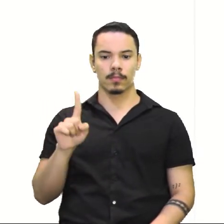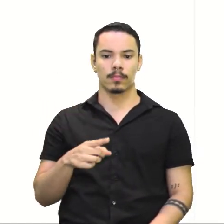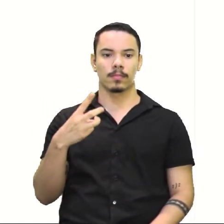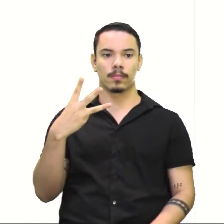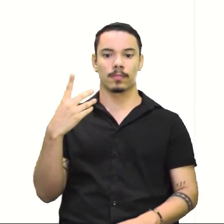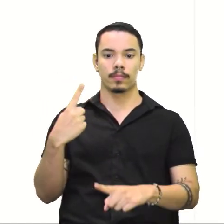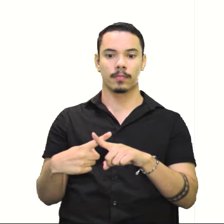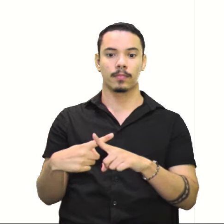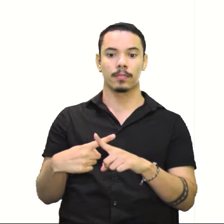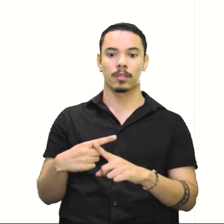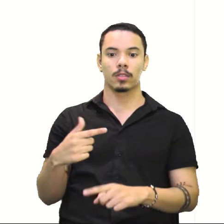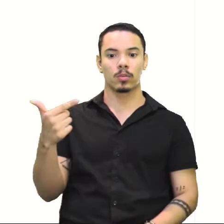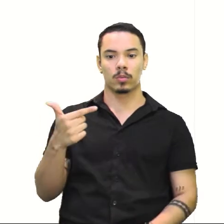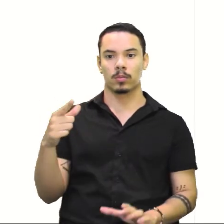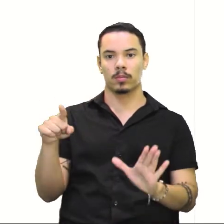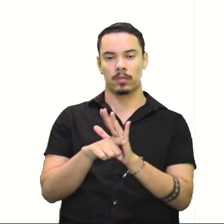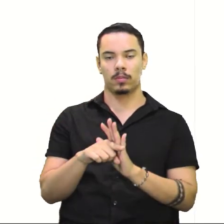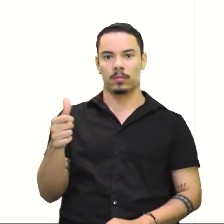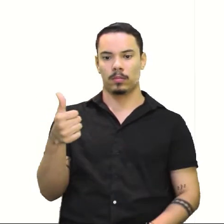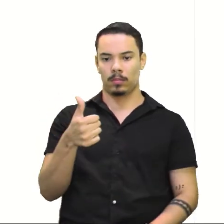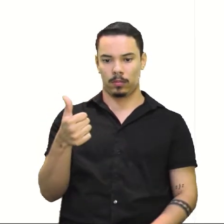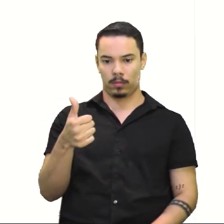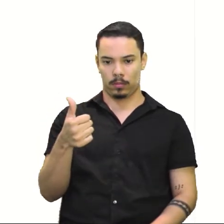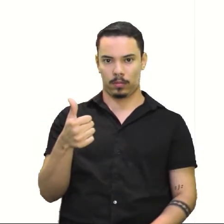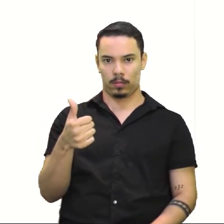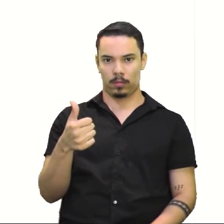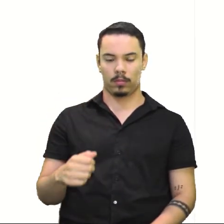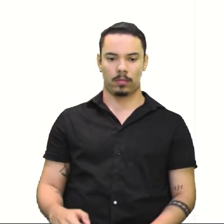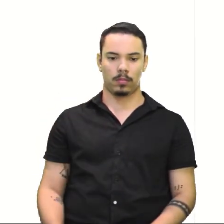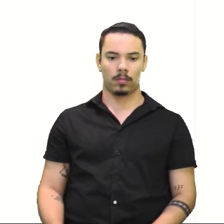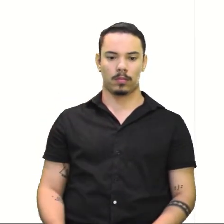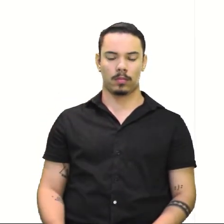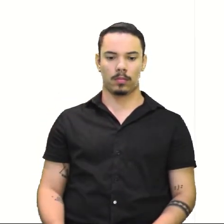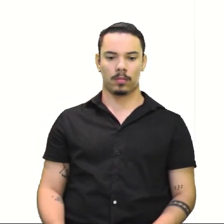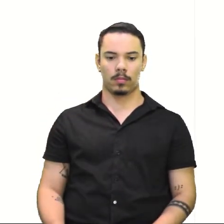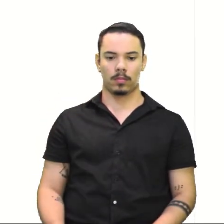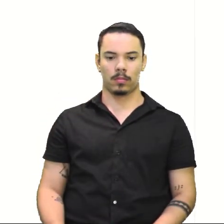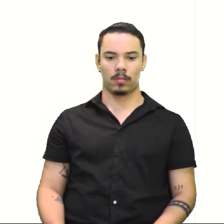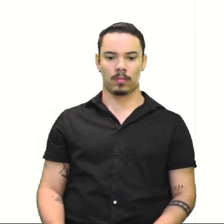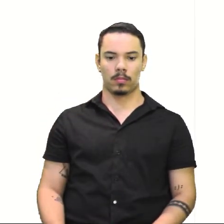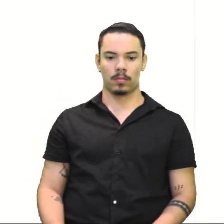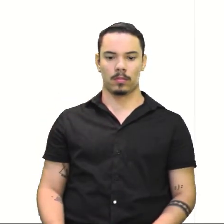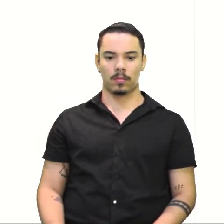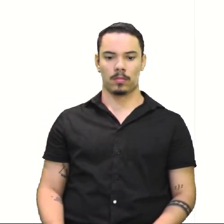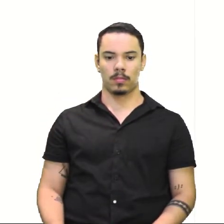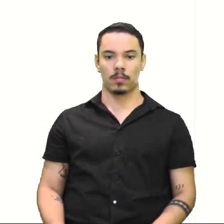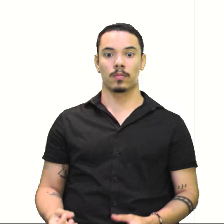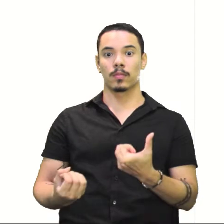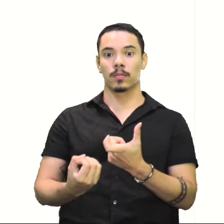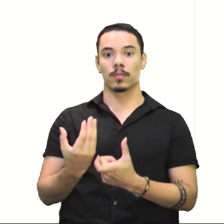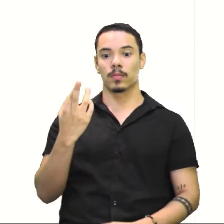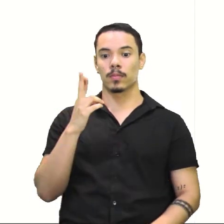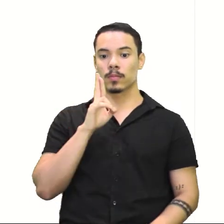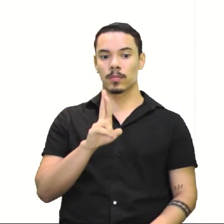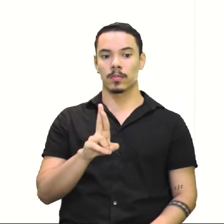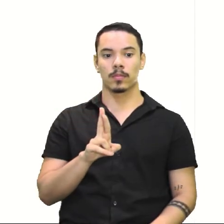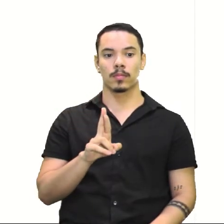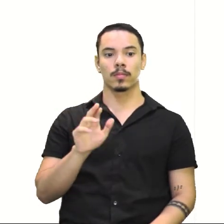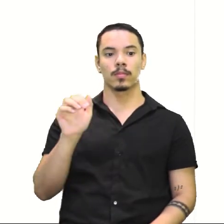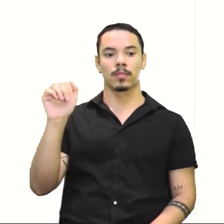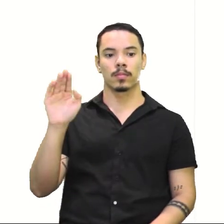quem? 2. Menos 1. 3 vezes 2? 6. Menos 1. Menos 1 vai dar A, B, C ou